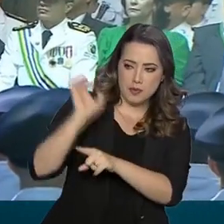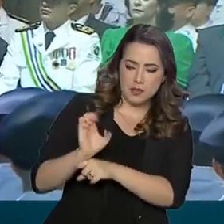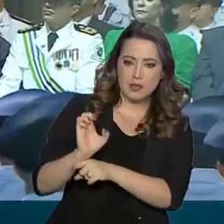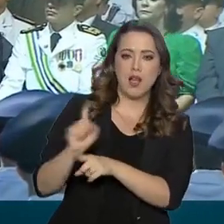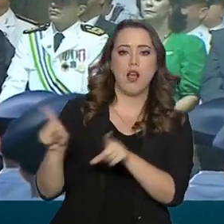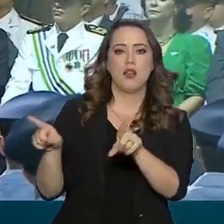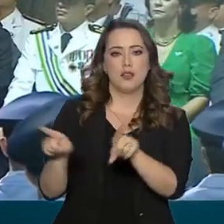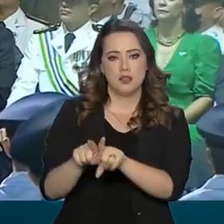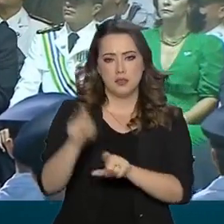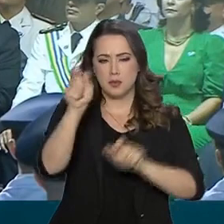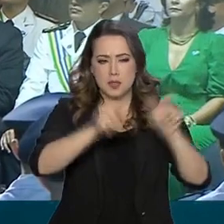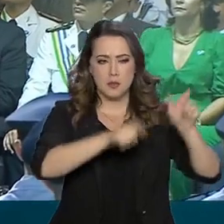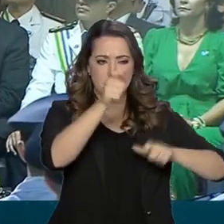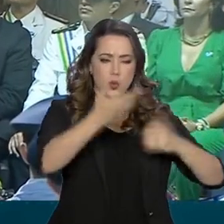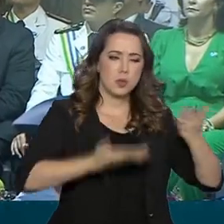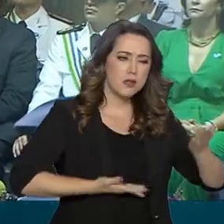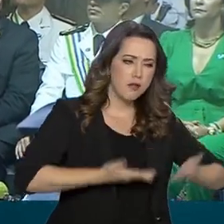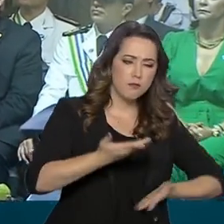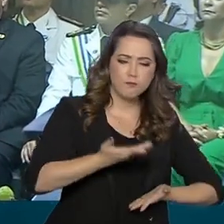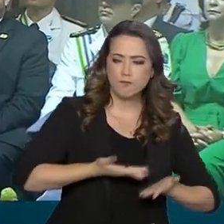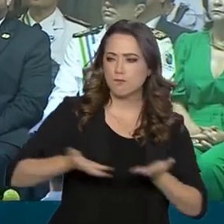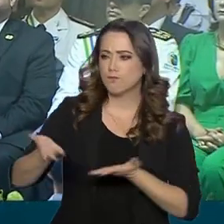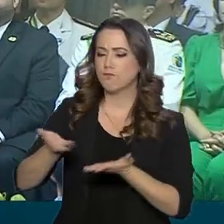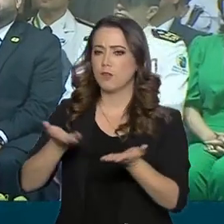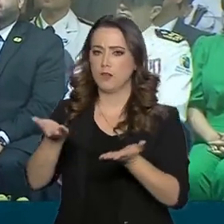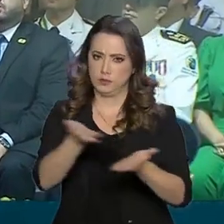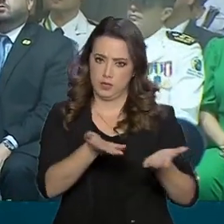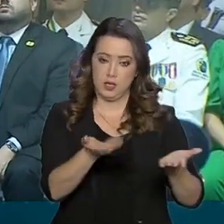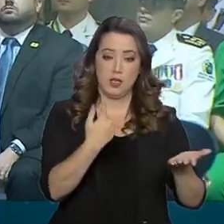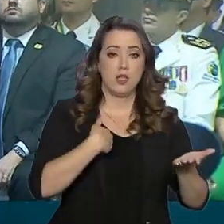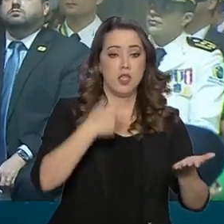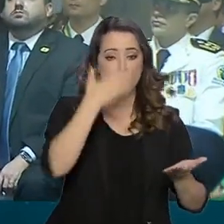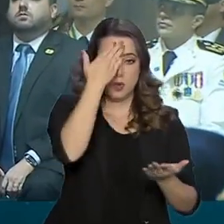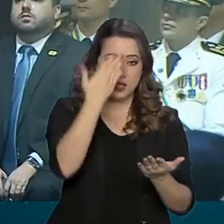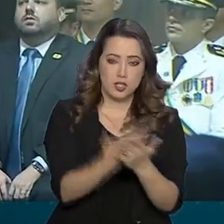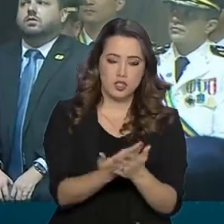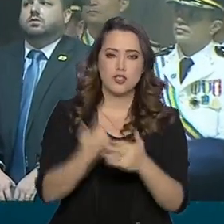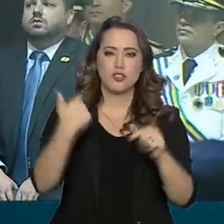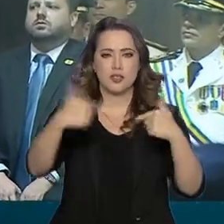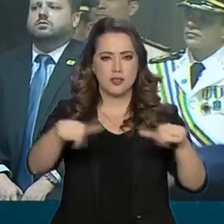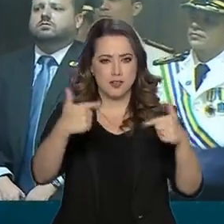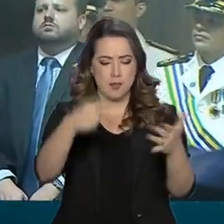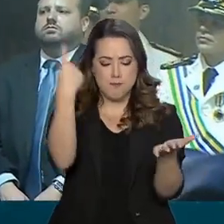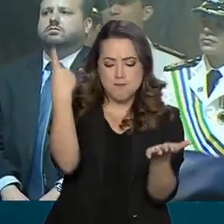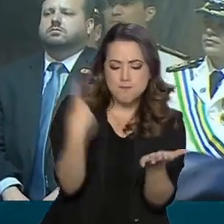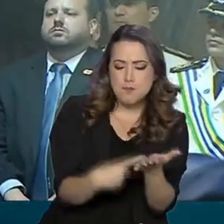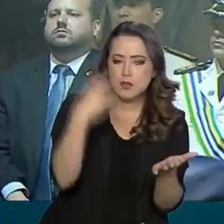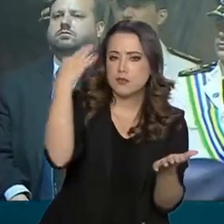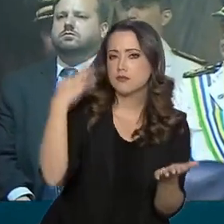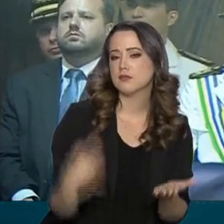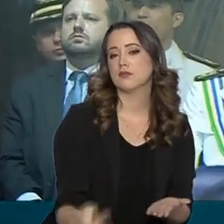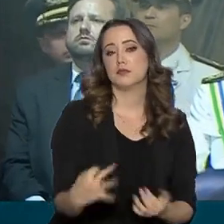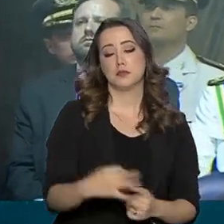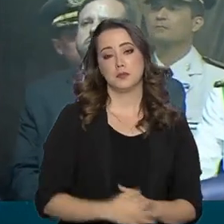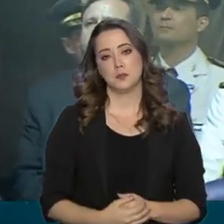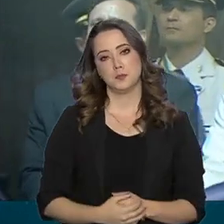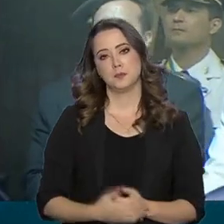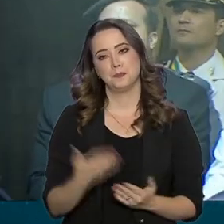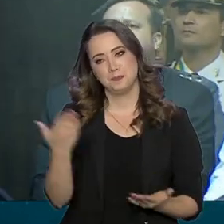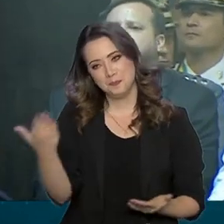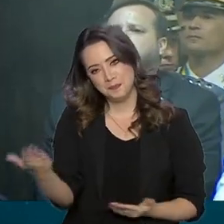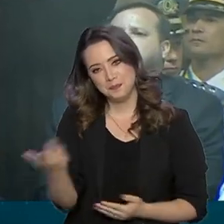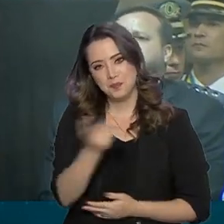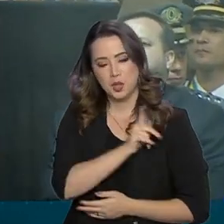seu próximo. Tenho certeza que essa missão será muito bem cumprida. Prezado